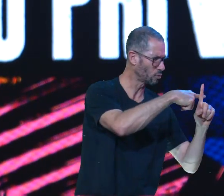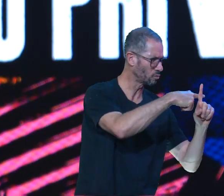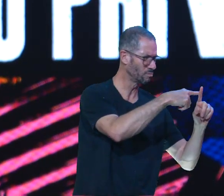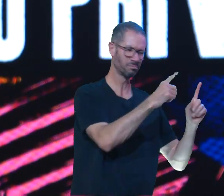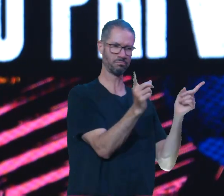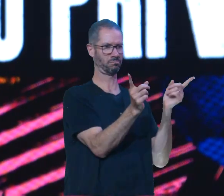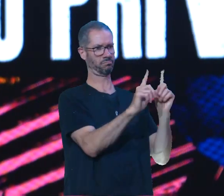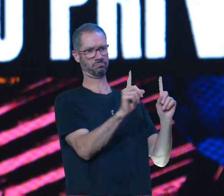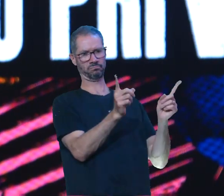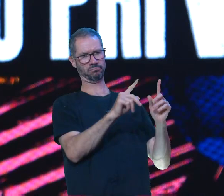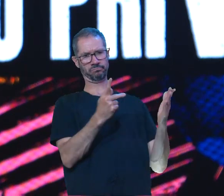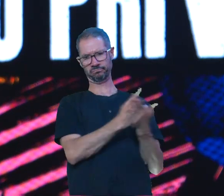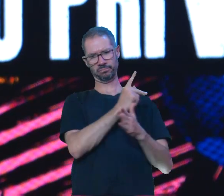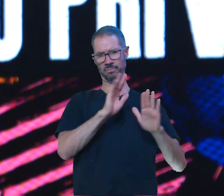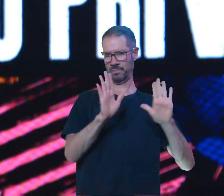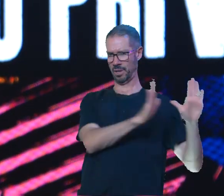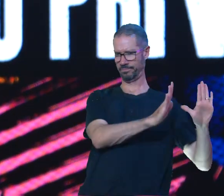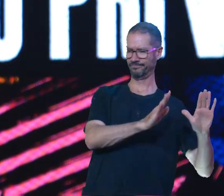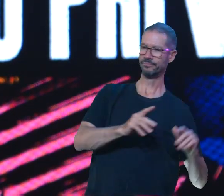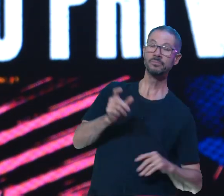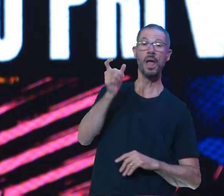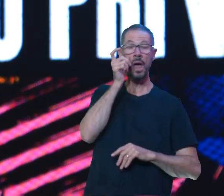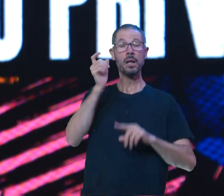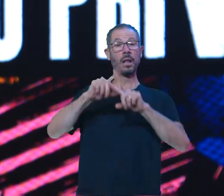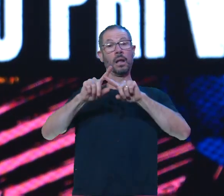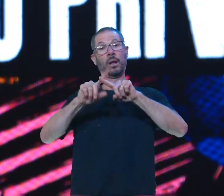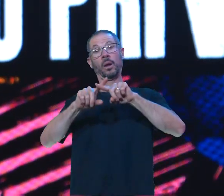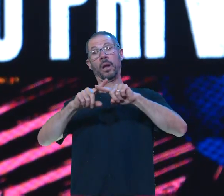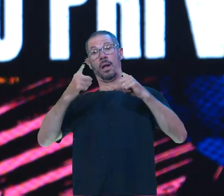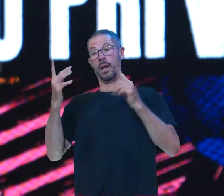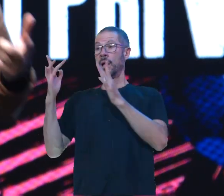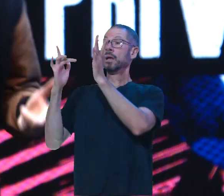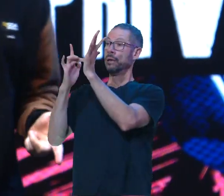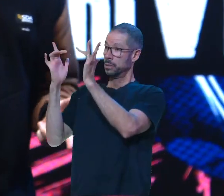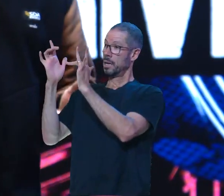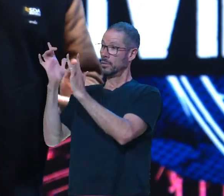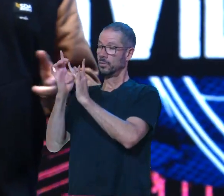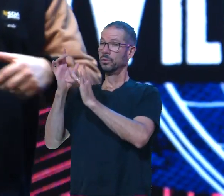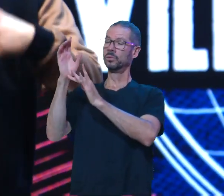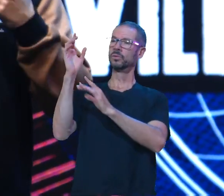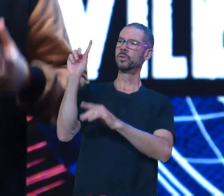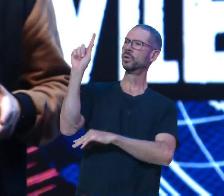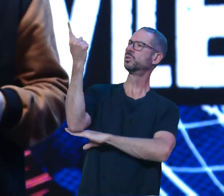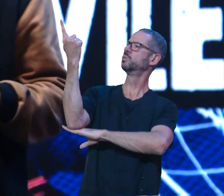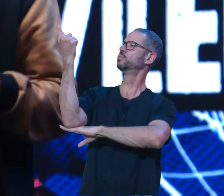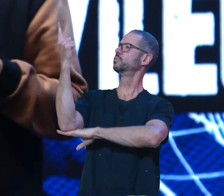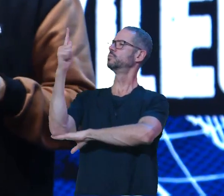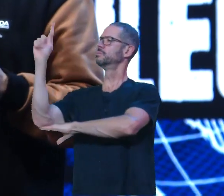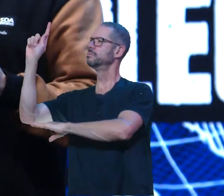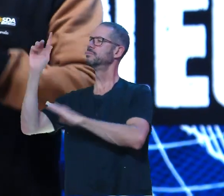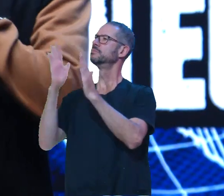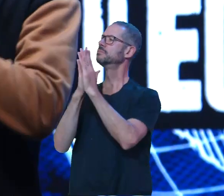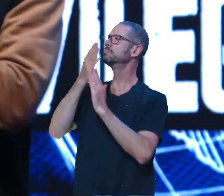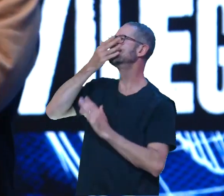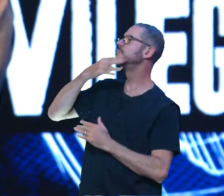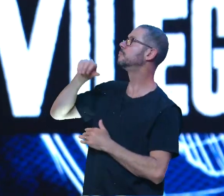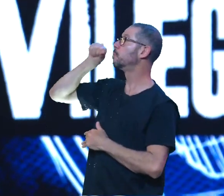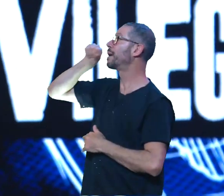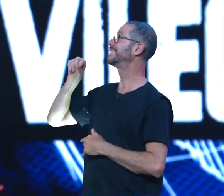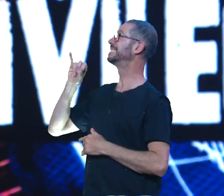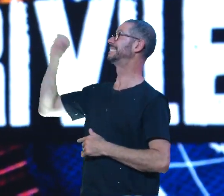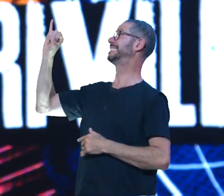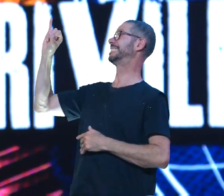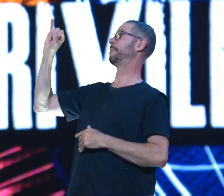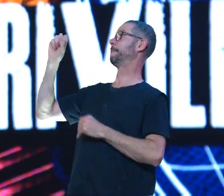tua. E eu acho interessante porque Jesus, quando está no Getsemane, ele começa a orar e diz assim: Pai, se